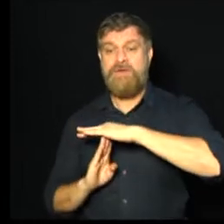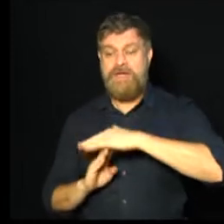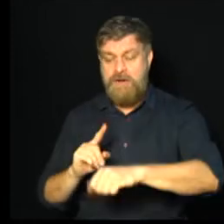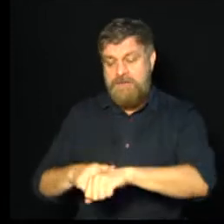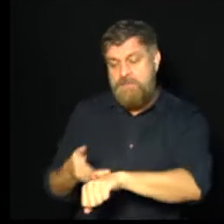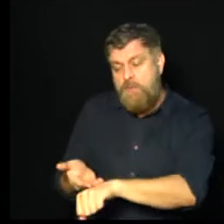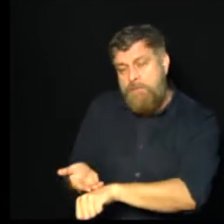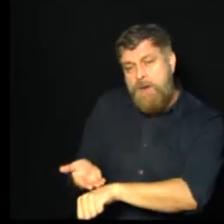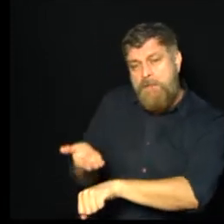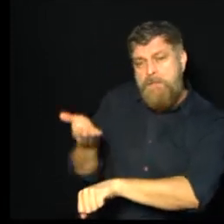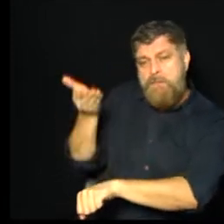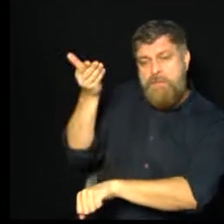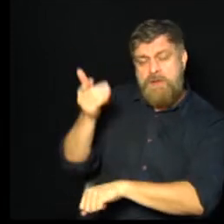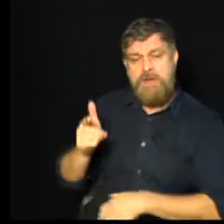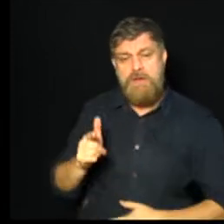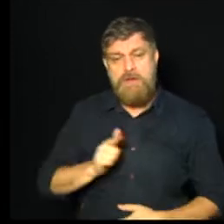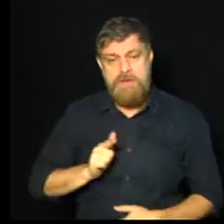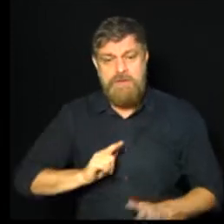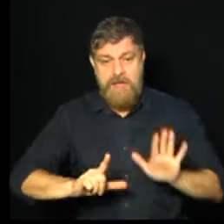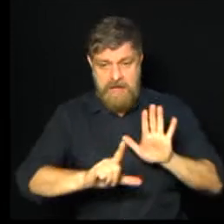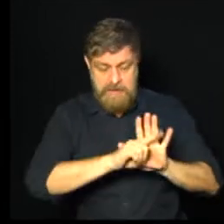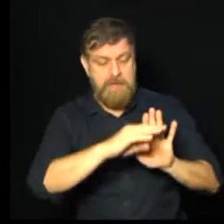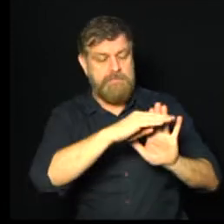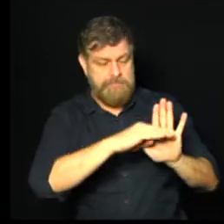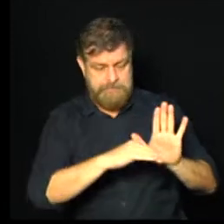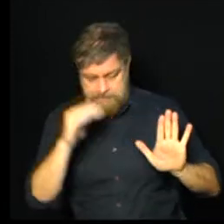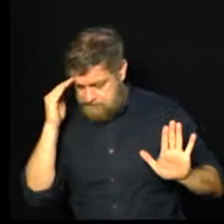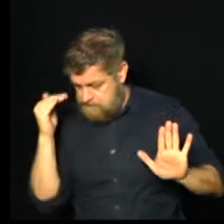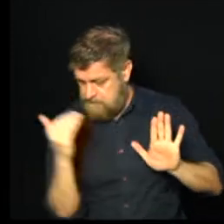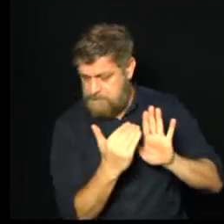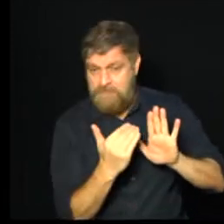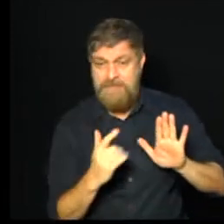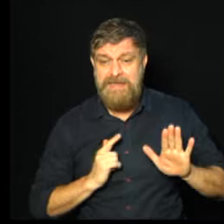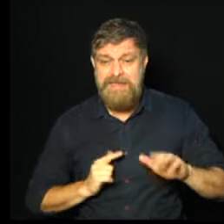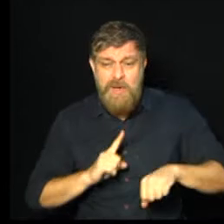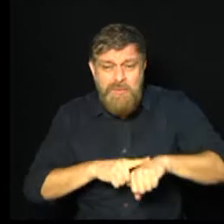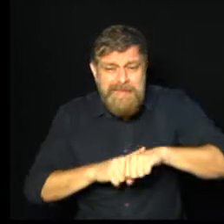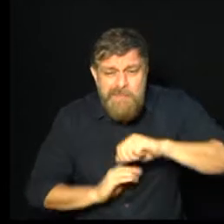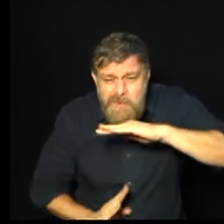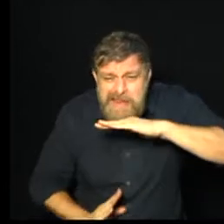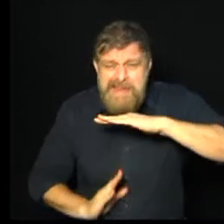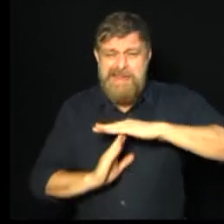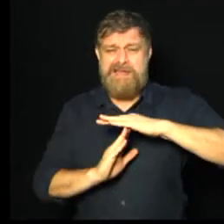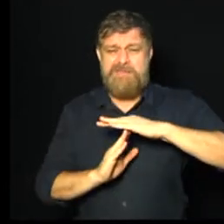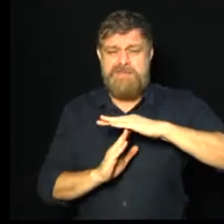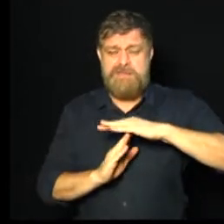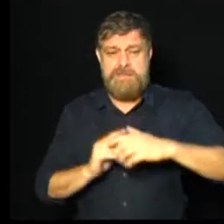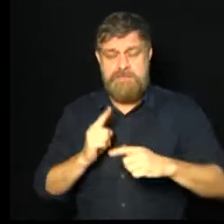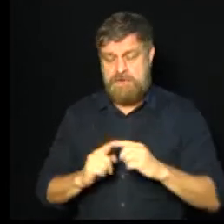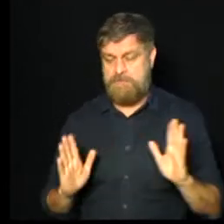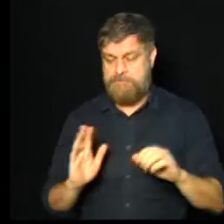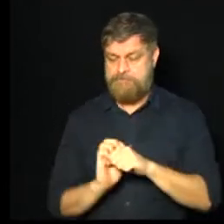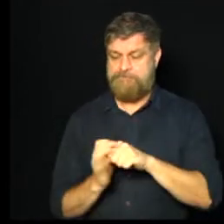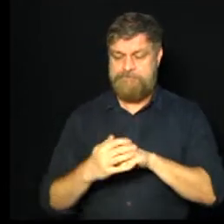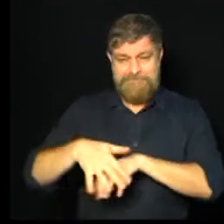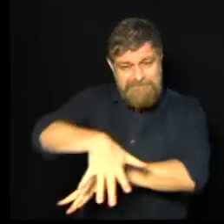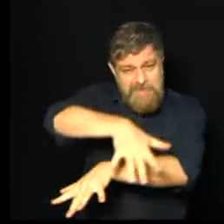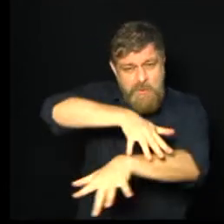prorrogados, com autorização legal específica até o limite do possível, por conta da pandemia